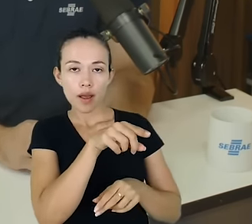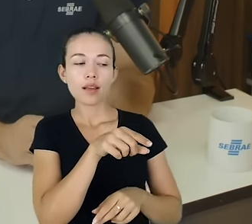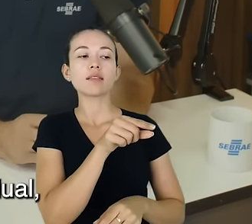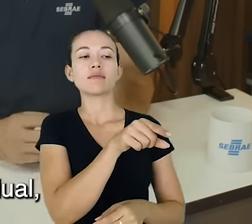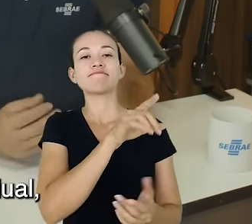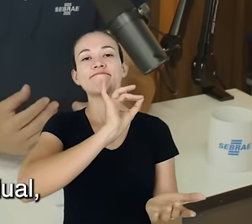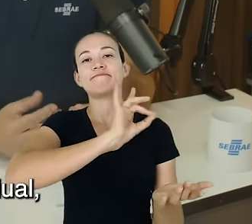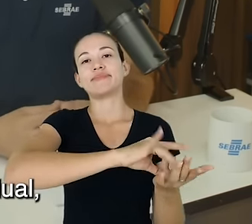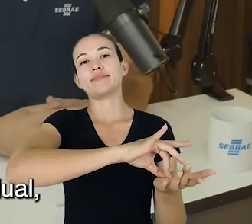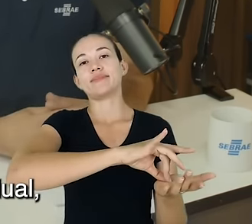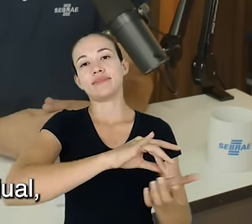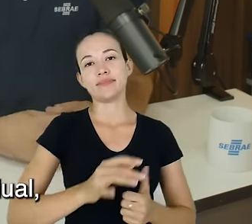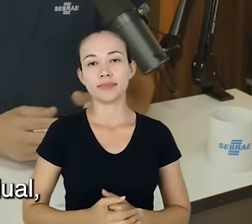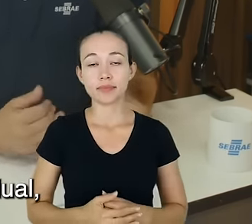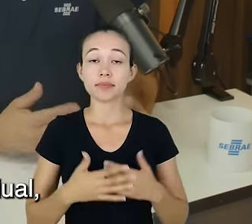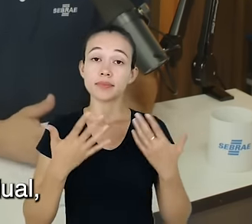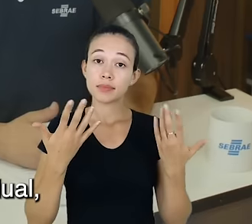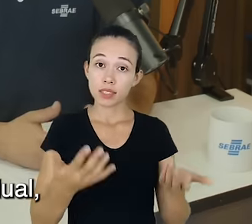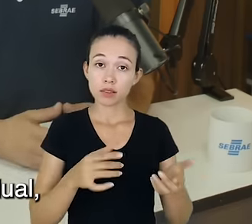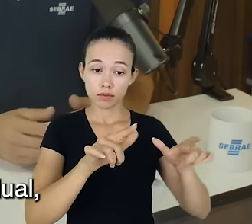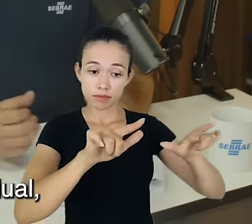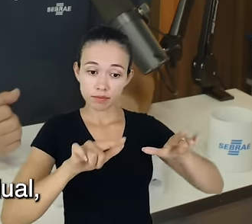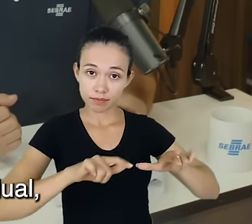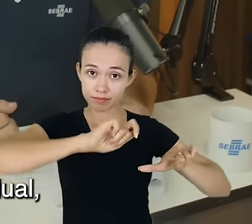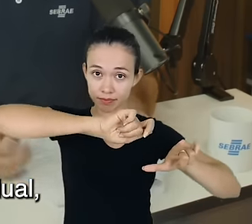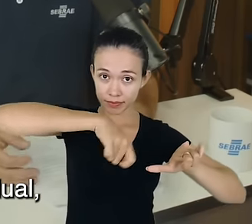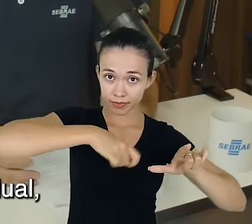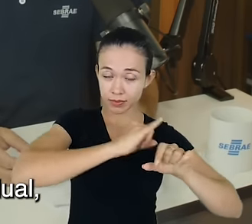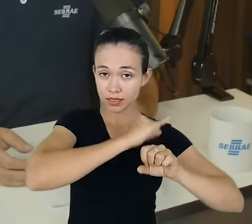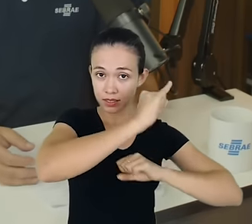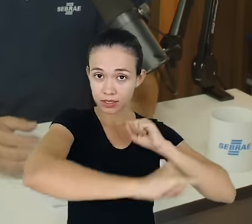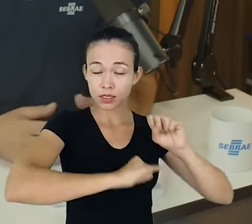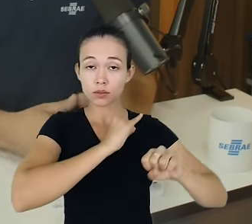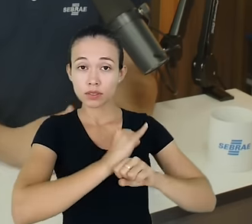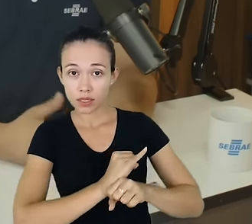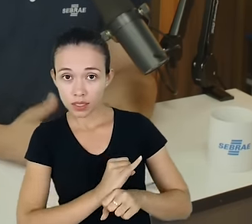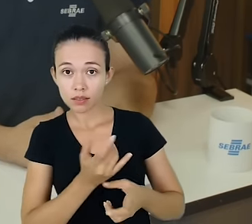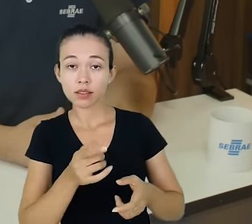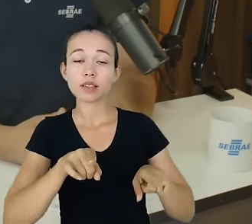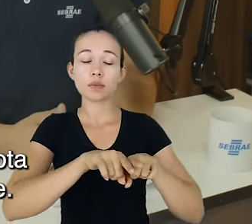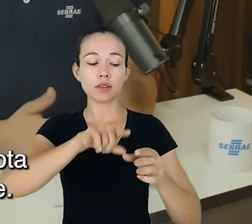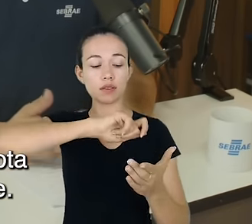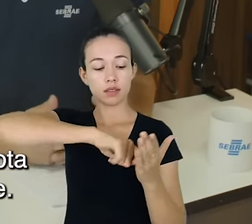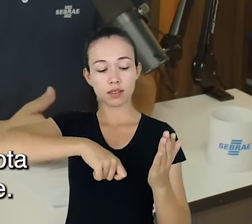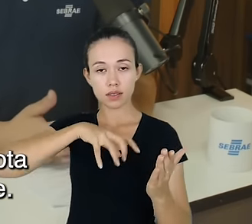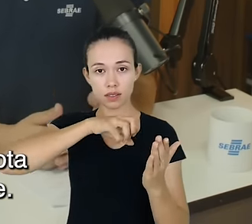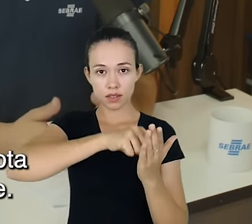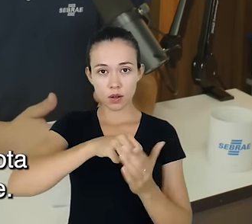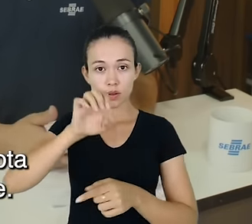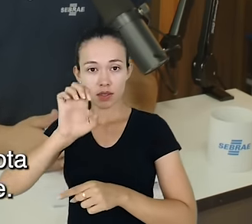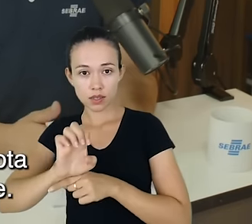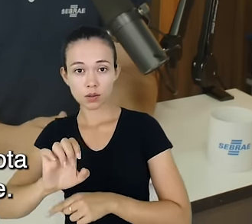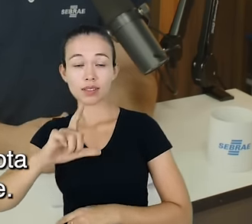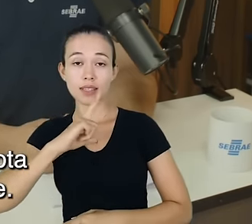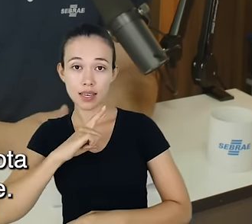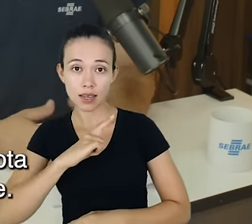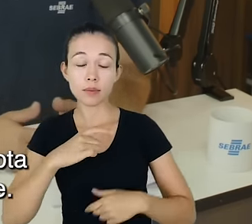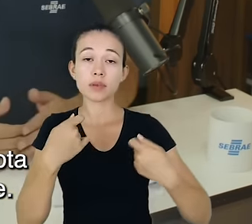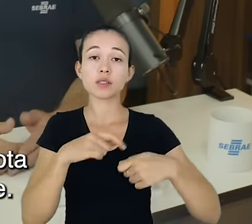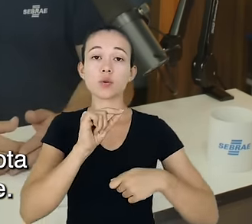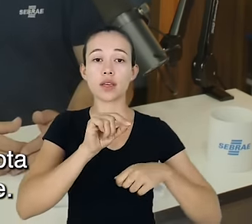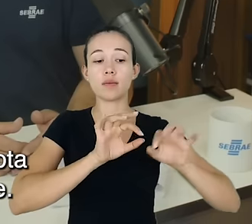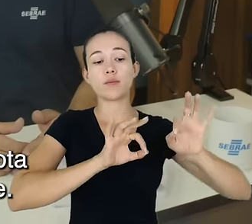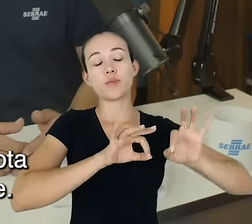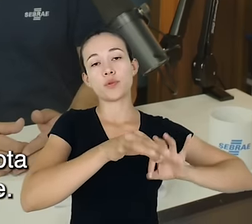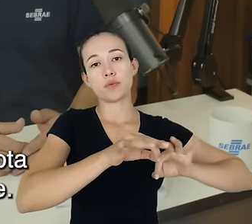digital você tendo eh atividade a inscrição estadual Você vai precisar de um programa para fazer esse tipo de emissão de nota fiscal ou